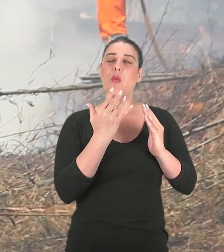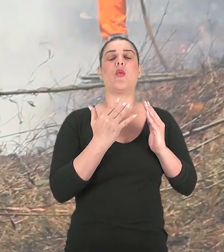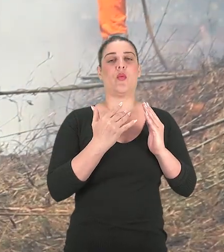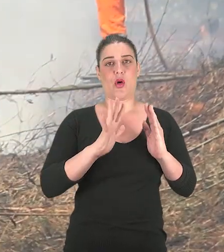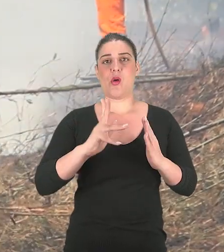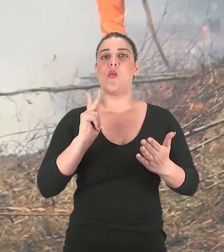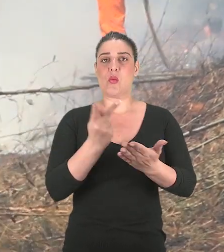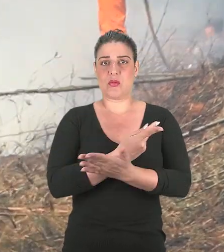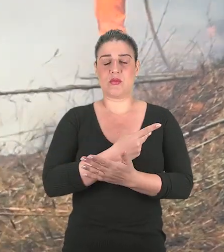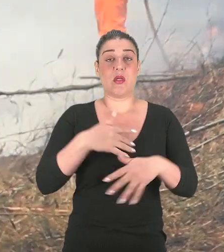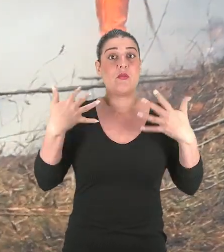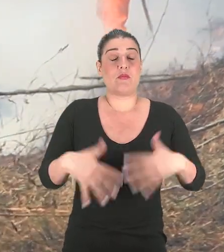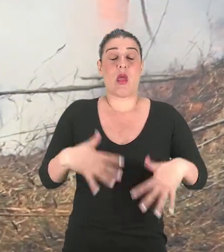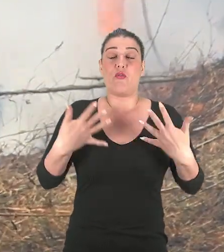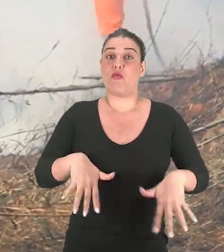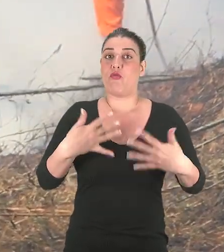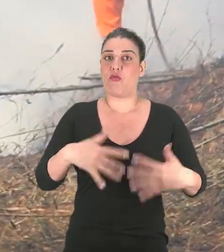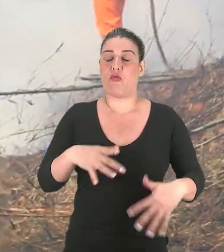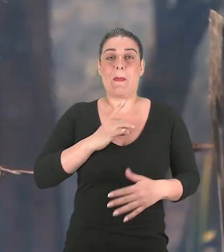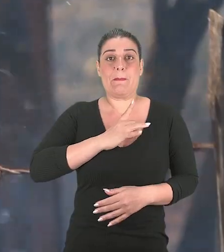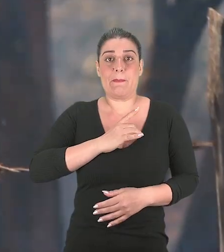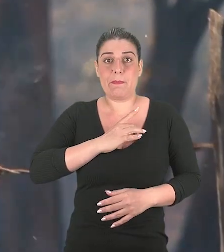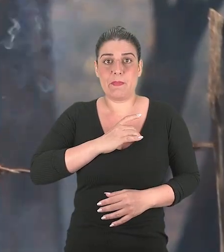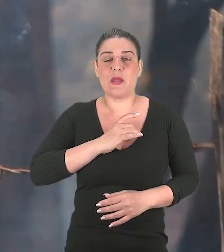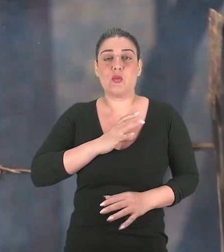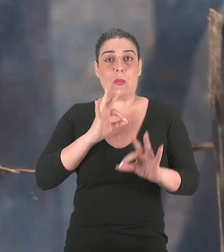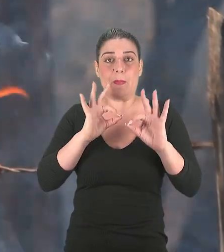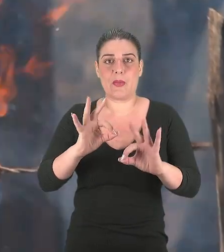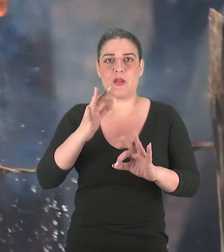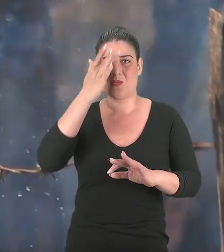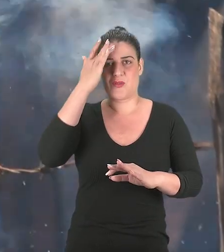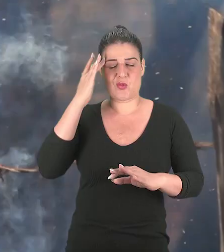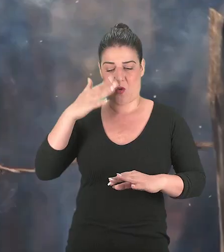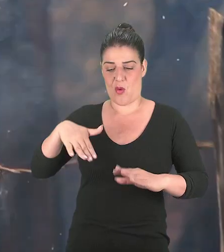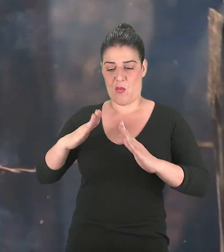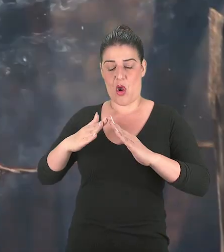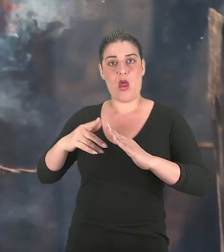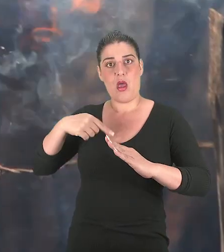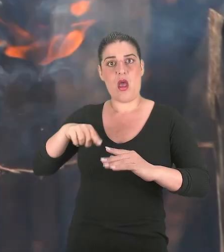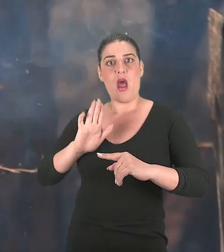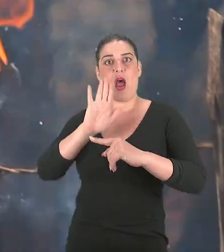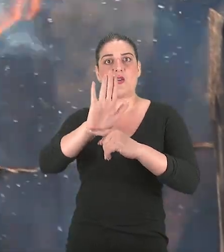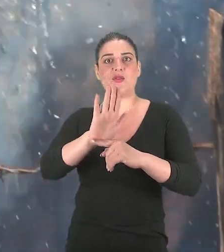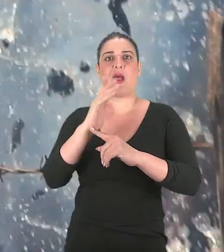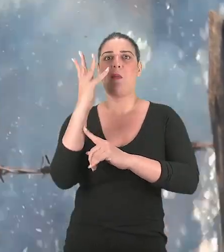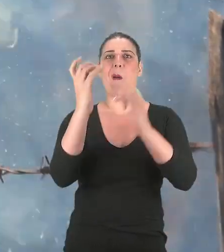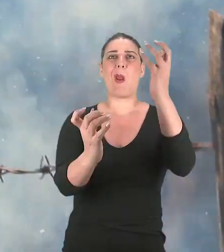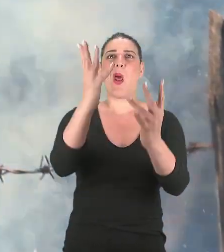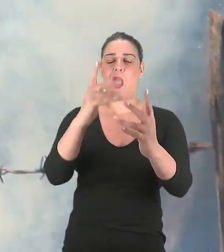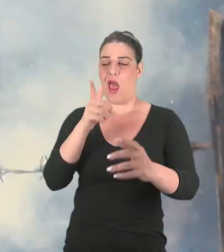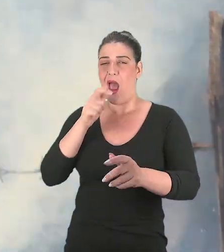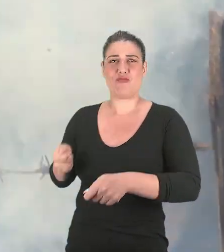dias, assim, tenebrosos mesmo, assim, de o pessoal do bairro ter que, de fato, entrar na mata e